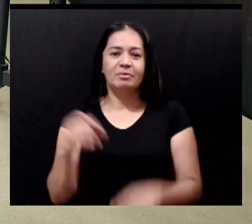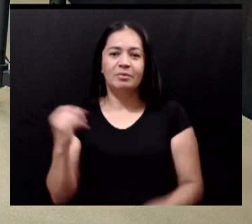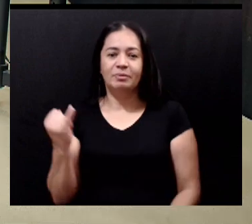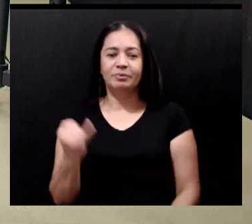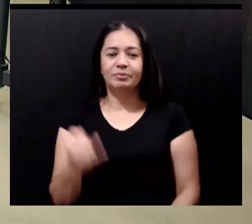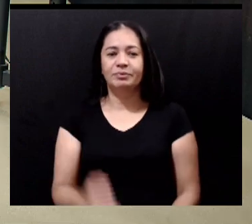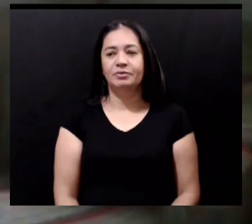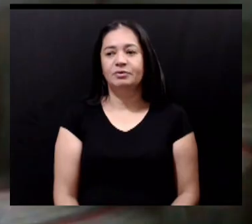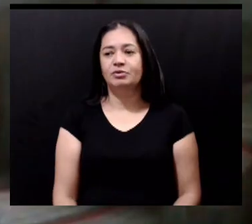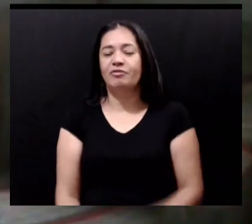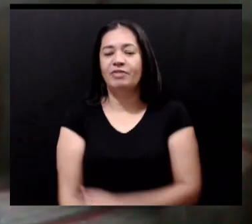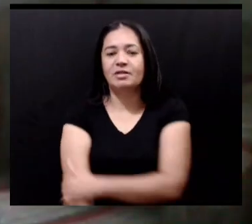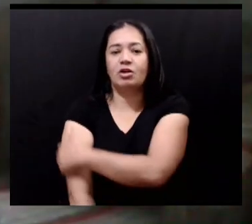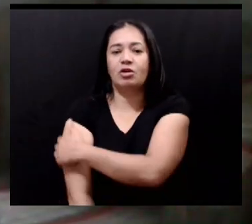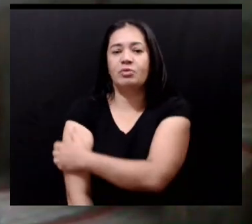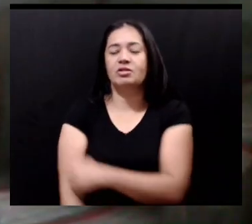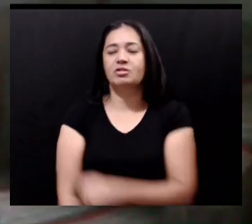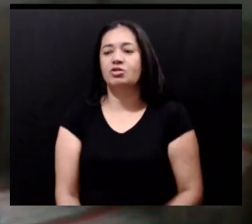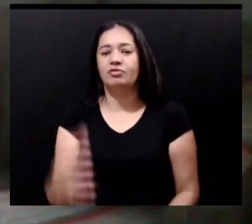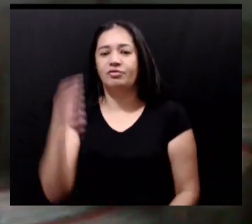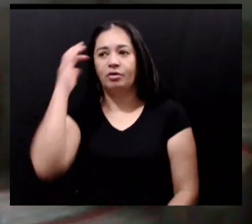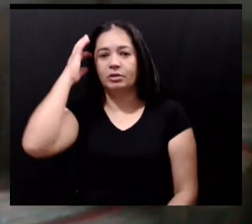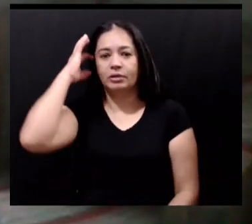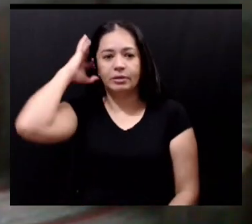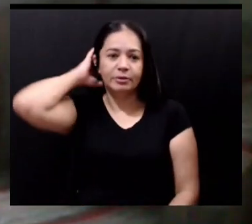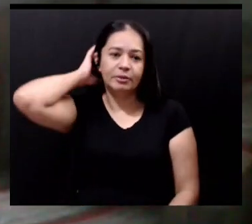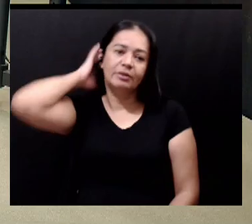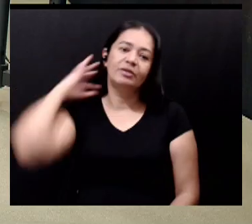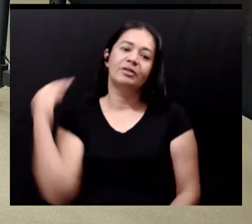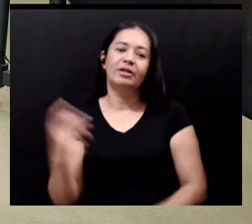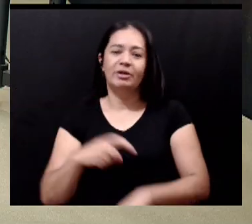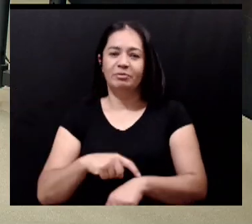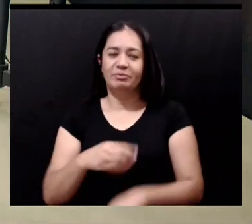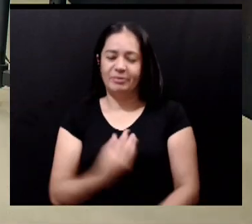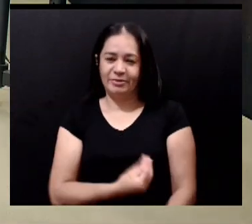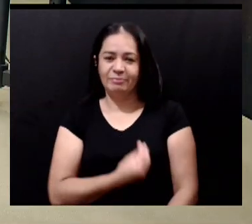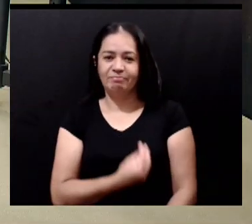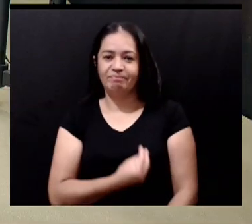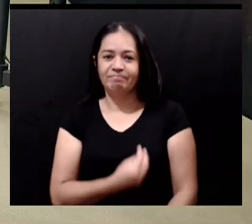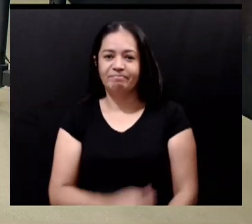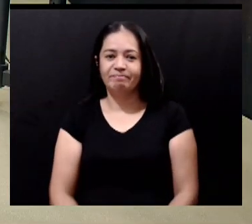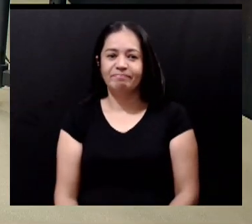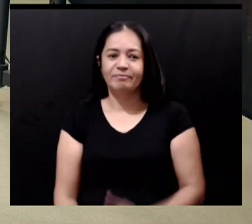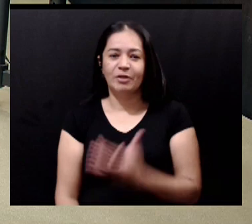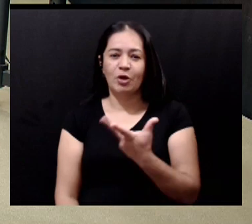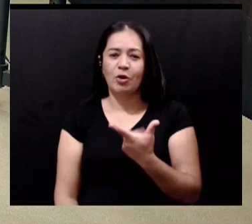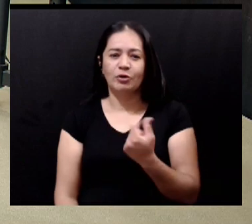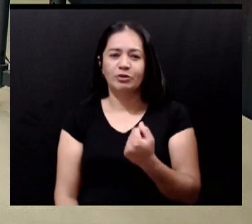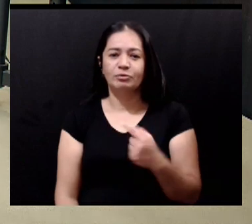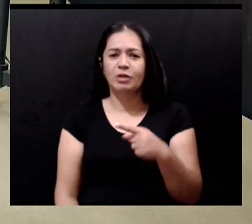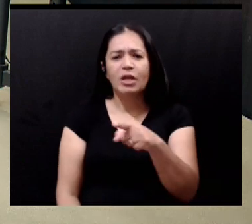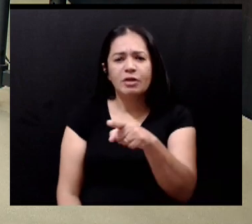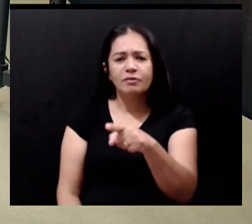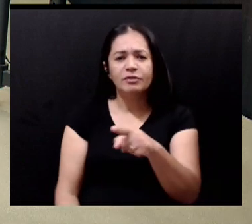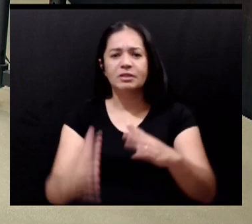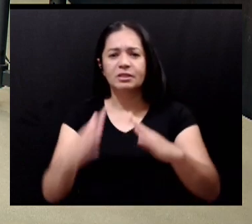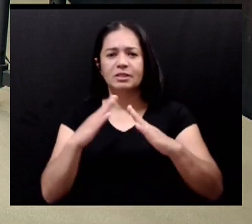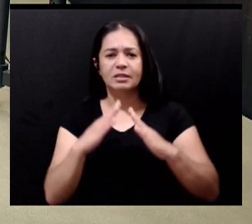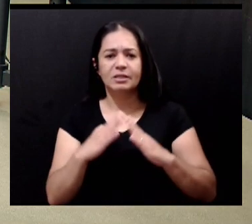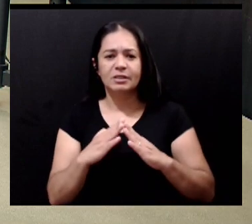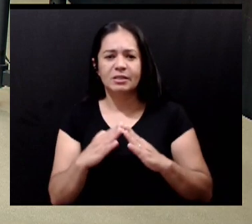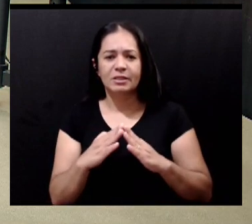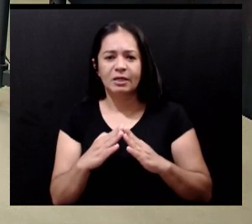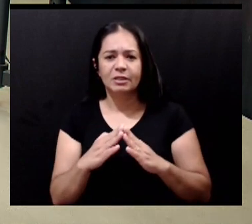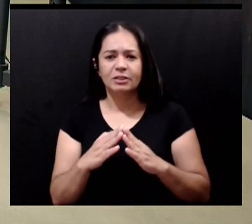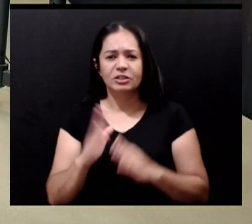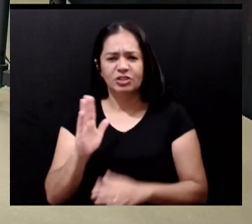bem. em algum momento da nossa vida. Muito bem, gente. E você aí de casa, né? Você teve algum